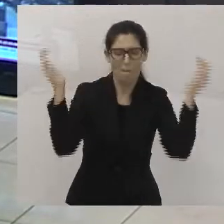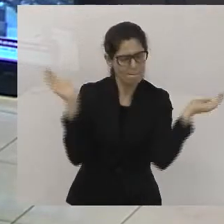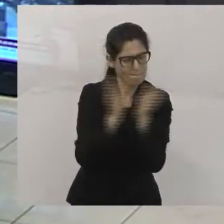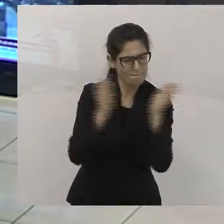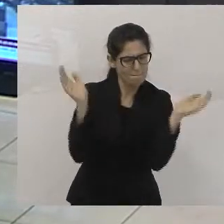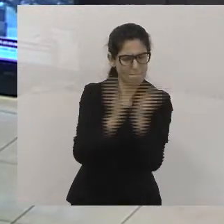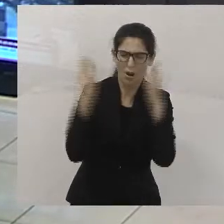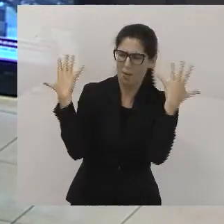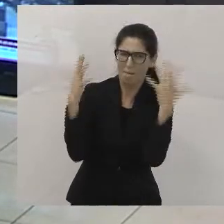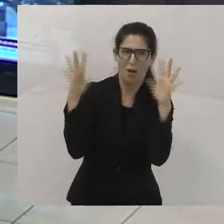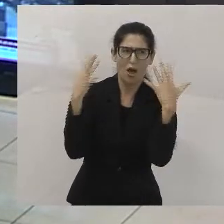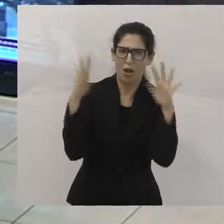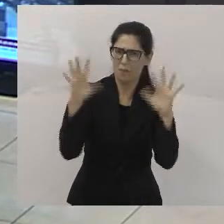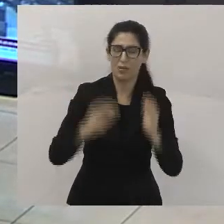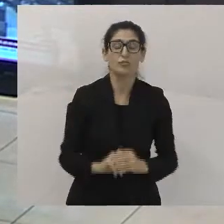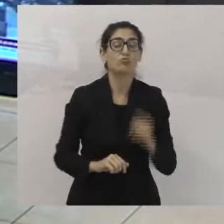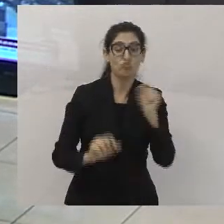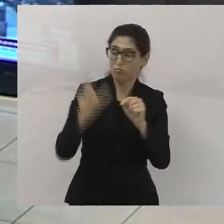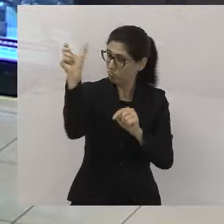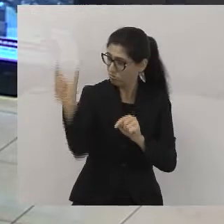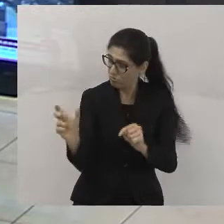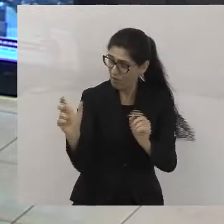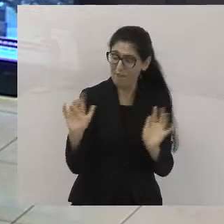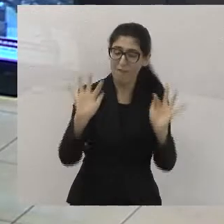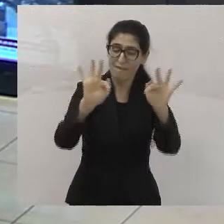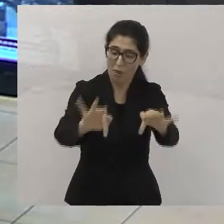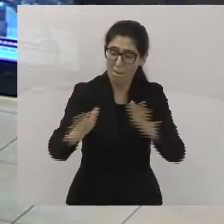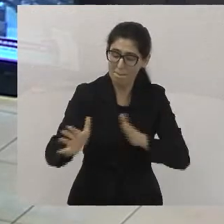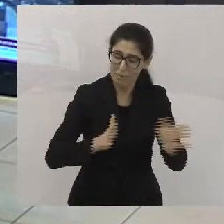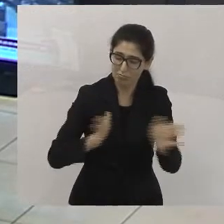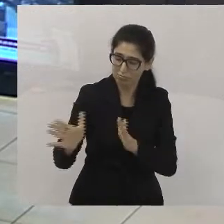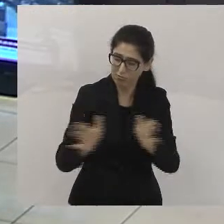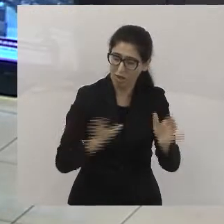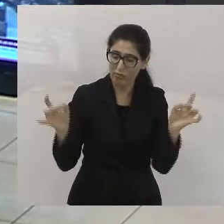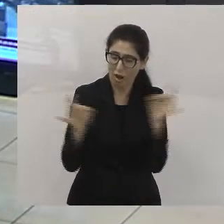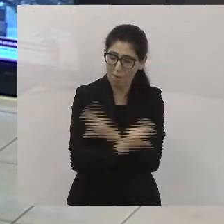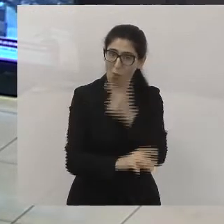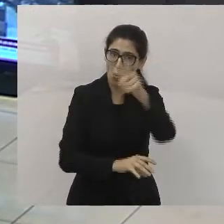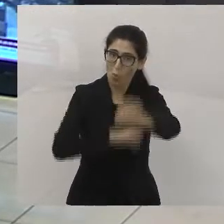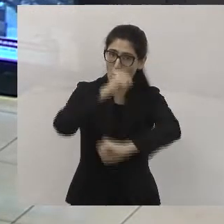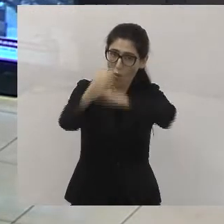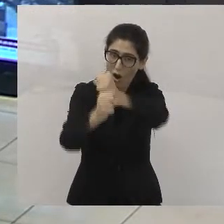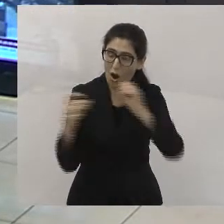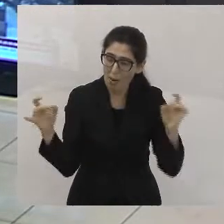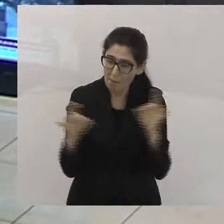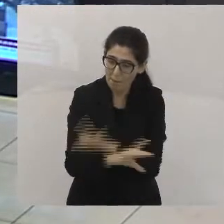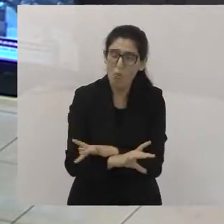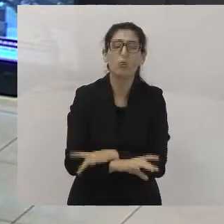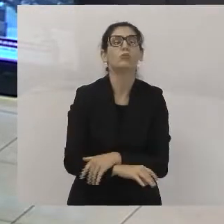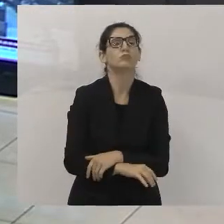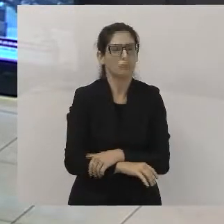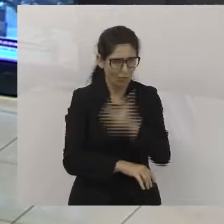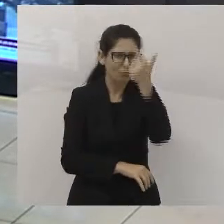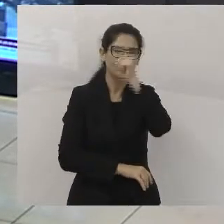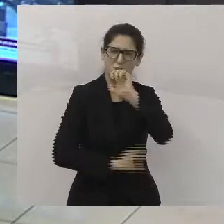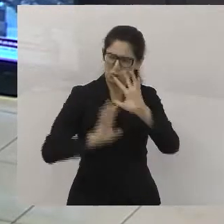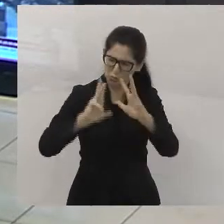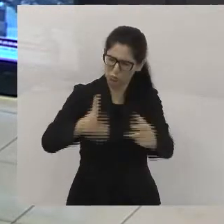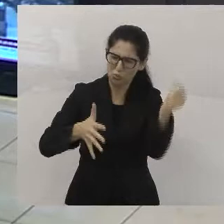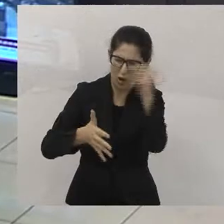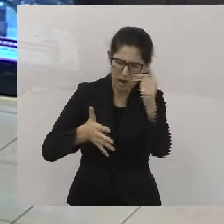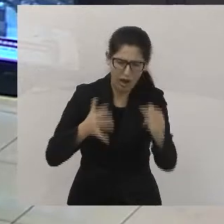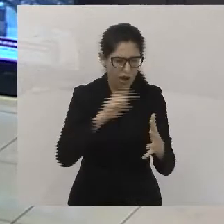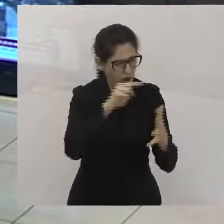você terminar esse mandato 11 missão cumprida eu não tenho dúvida que você vai conseguir pela sua humildade pelo seu comprometimento